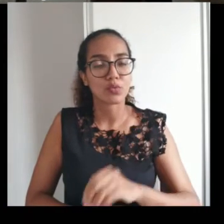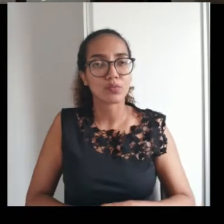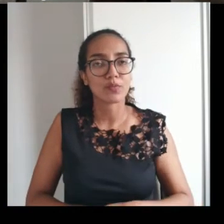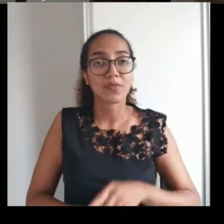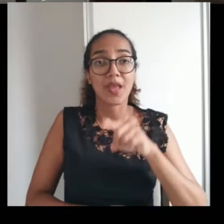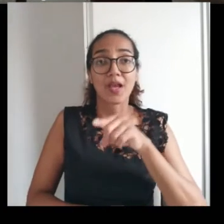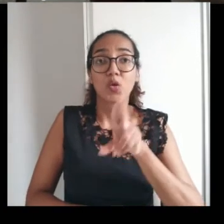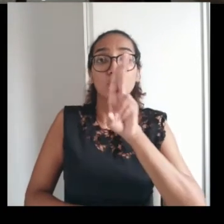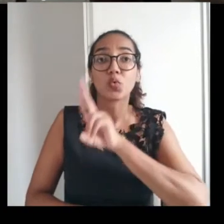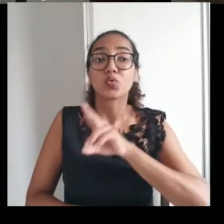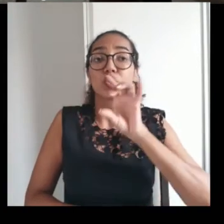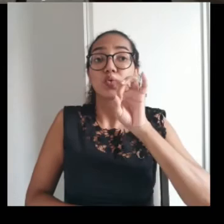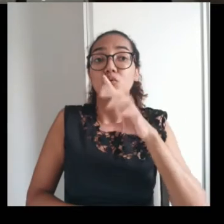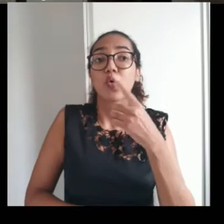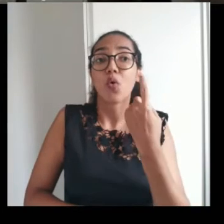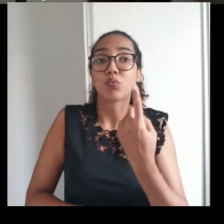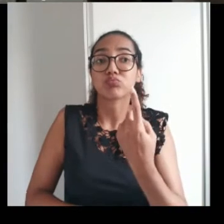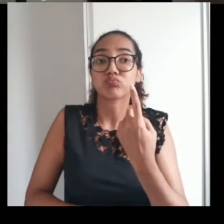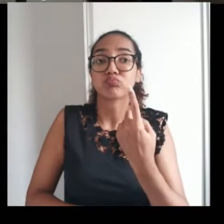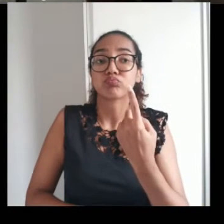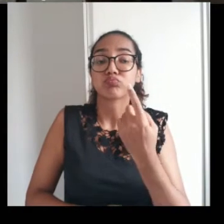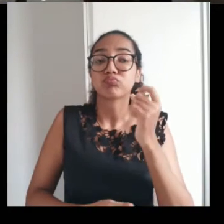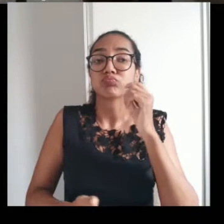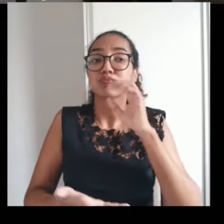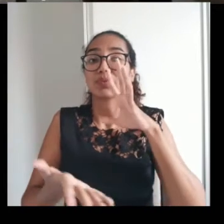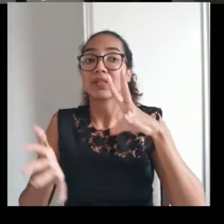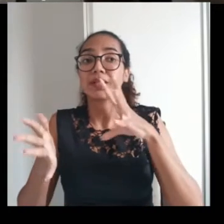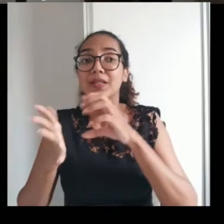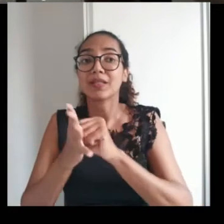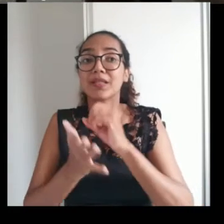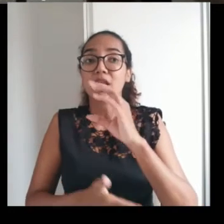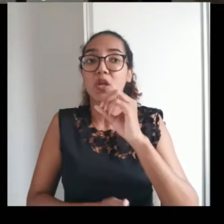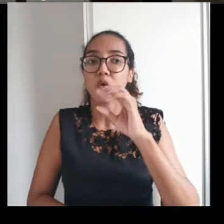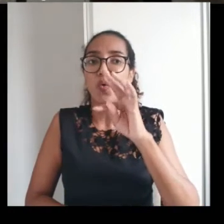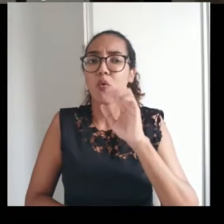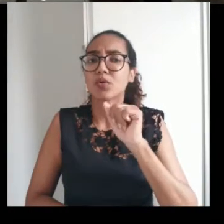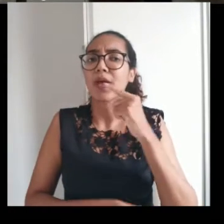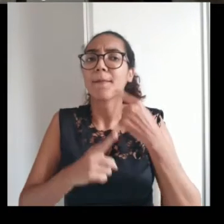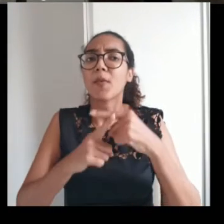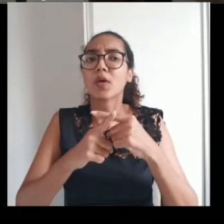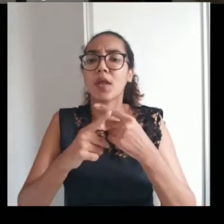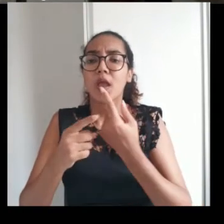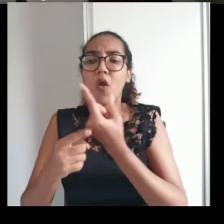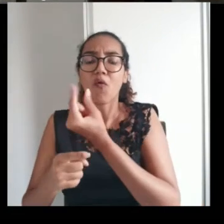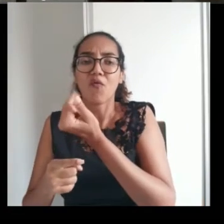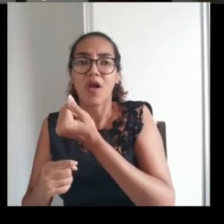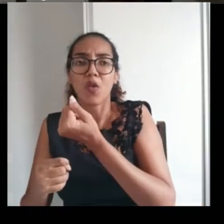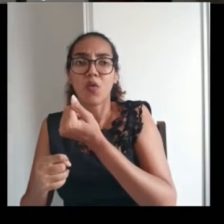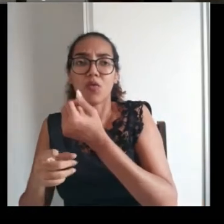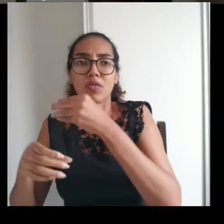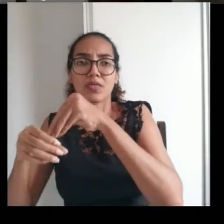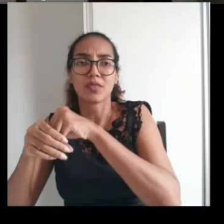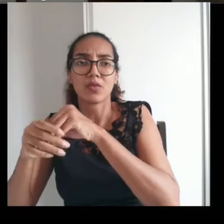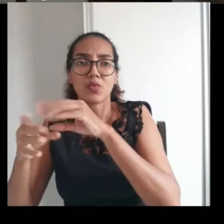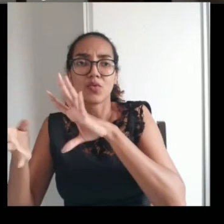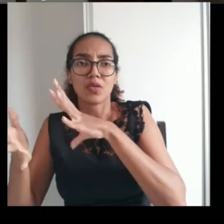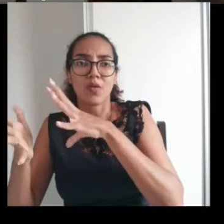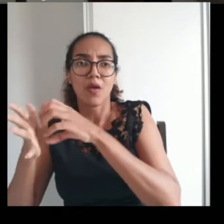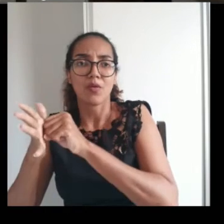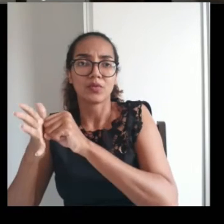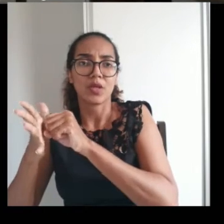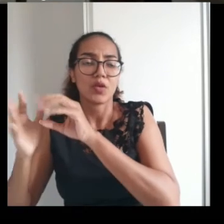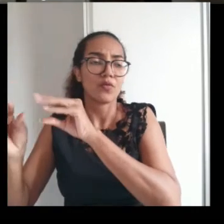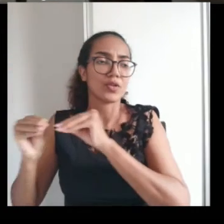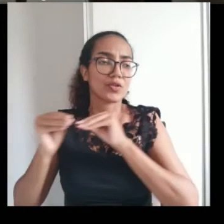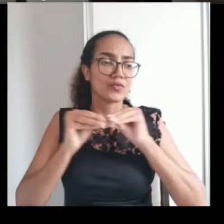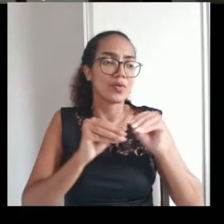só o repositório de contas, porque é uma transferência de uma conta para outra. Eu usei o repositório aqui, nessa linha de código, usei nessa outra.